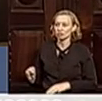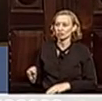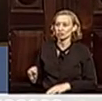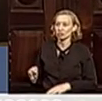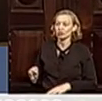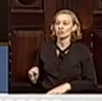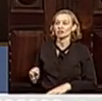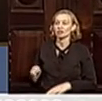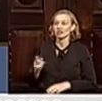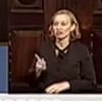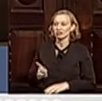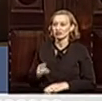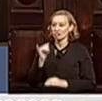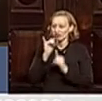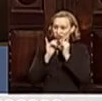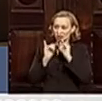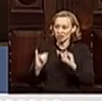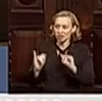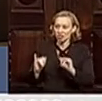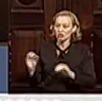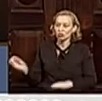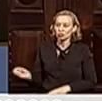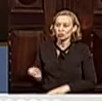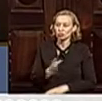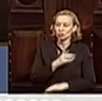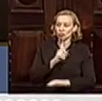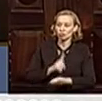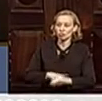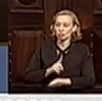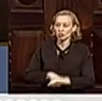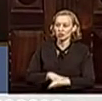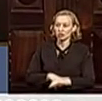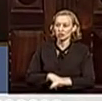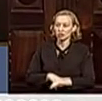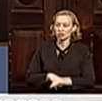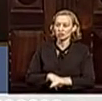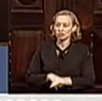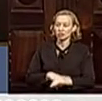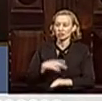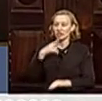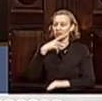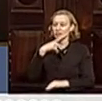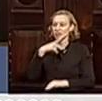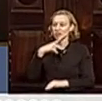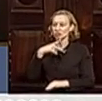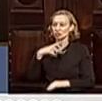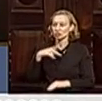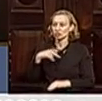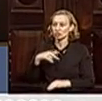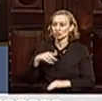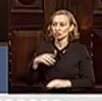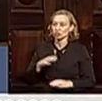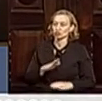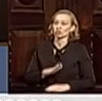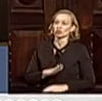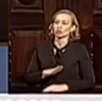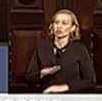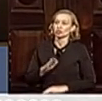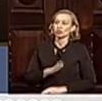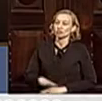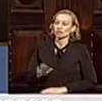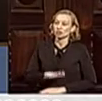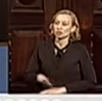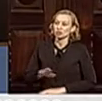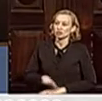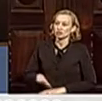para informar o novo período de realização do Parlamento Juvenil 2017. Março de 2018.